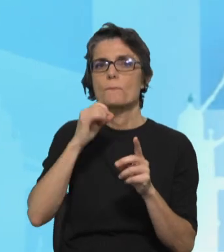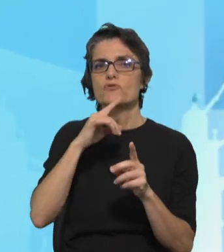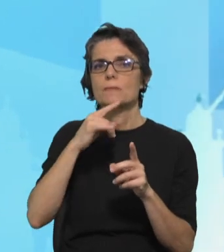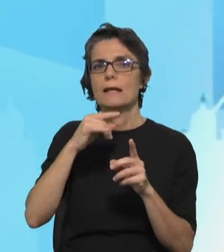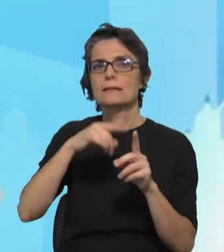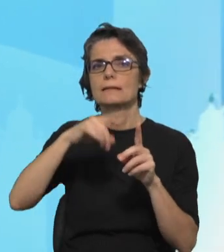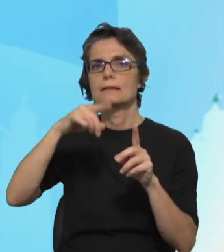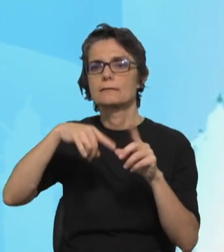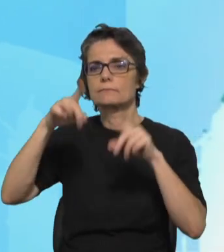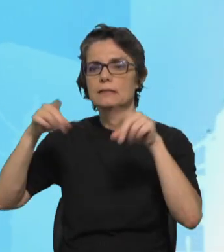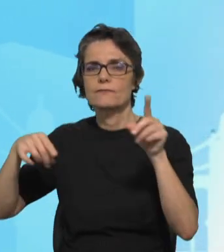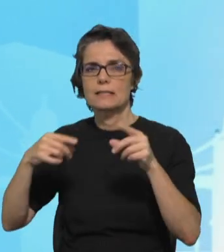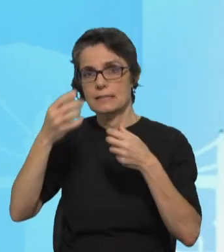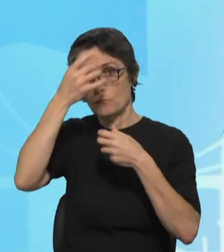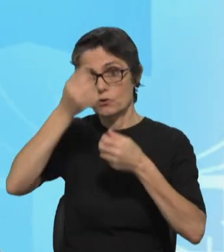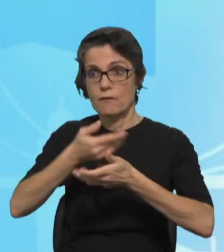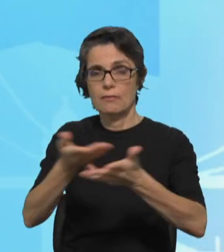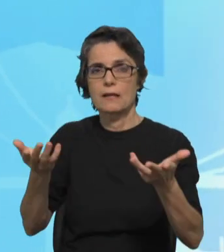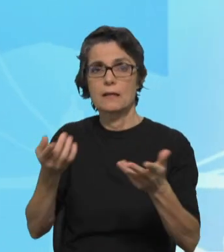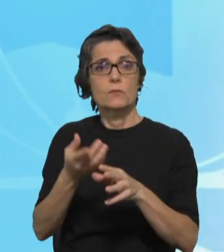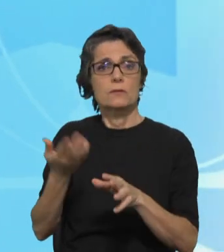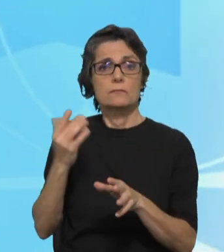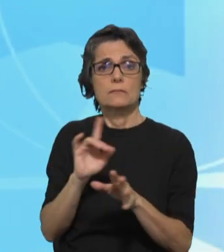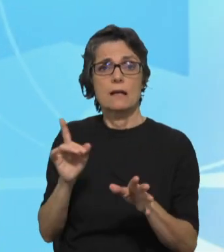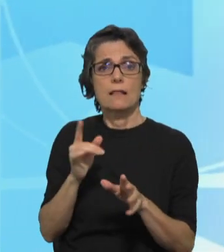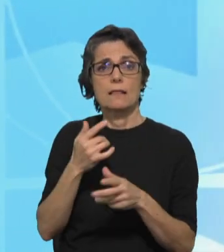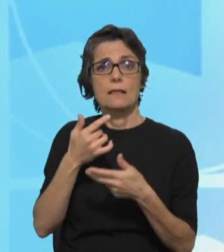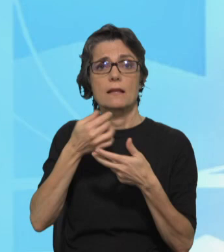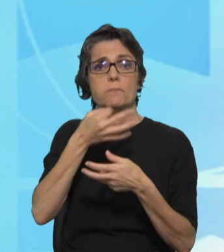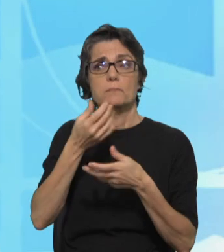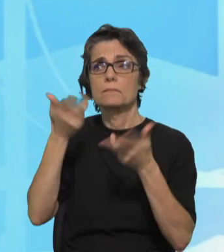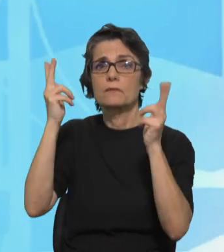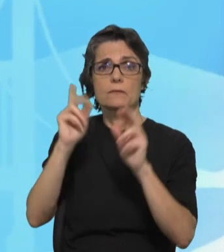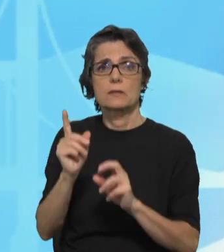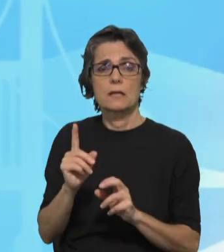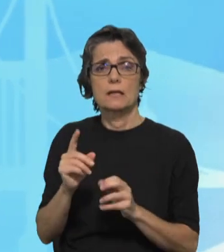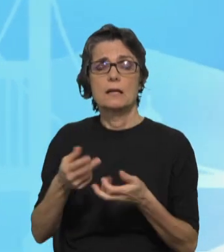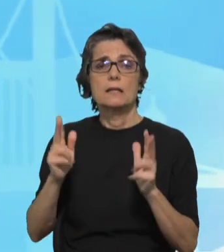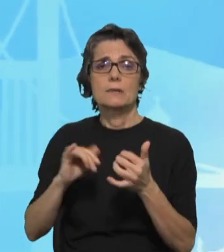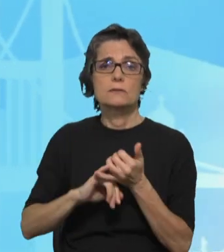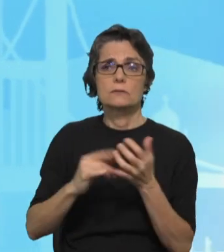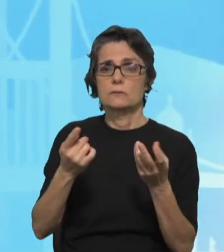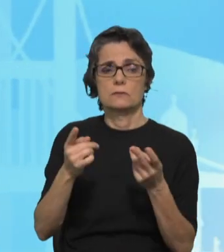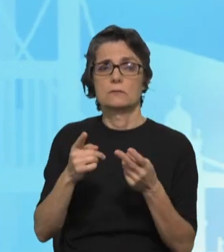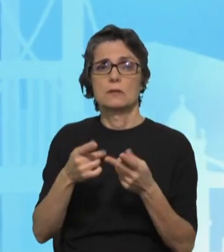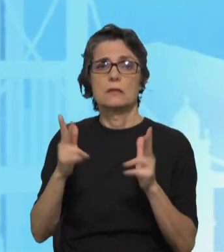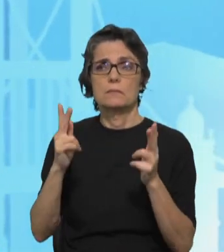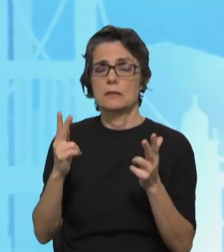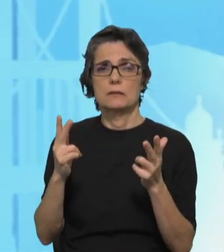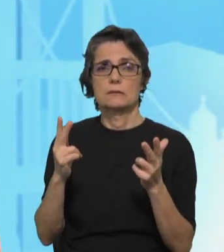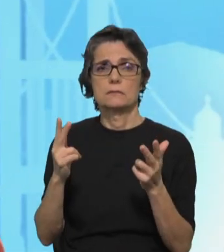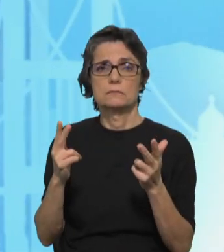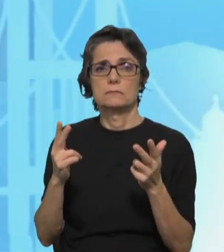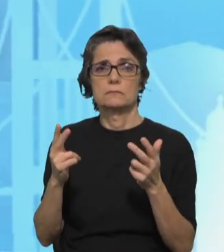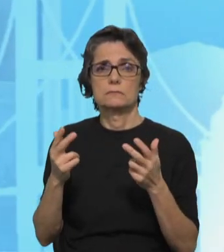anteriormente não se podia falar livremente. Não havia liberdade de associação, não havia liberdade